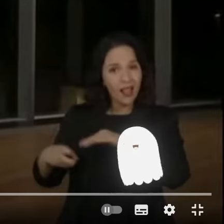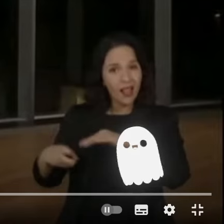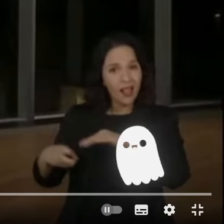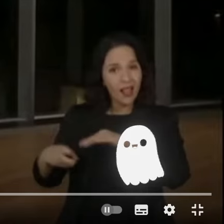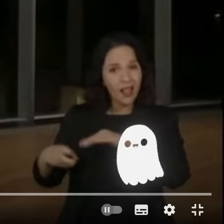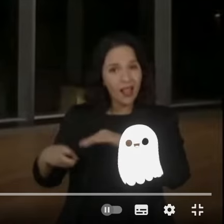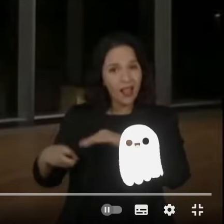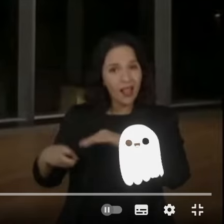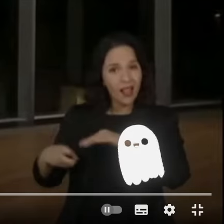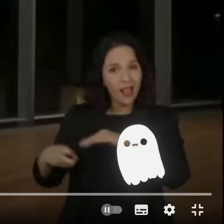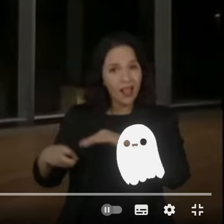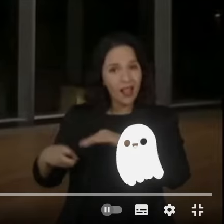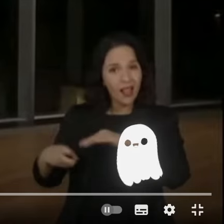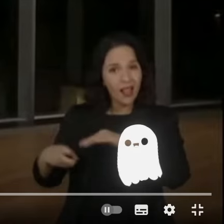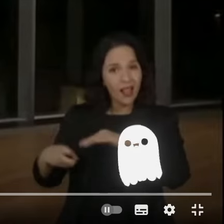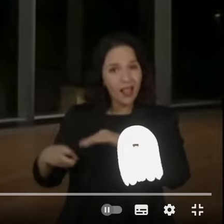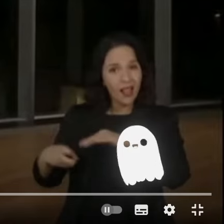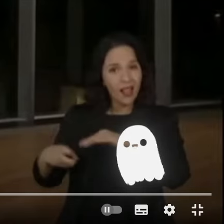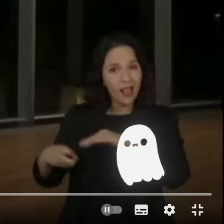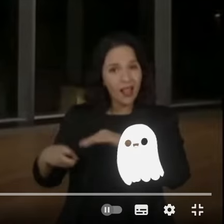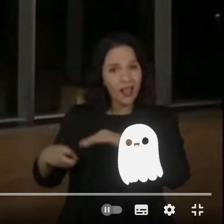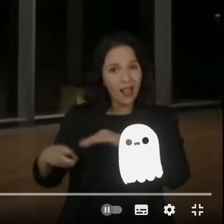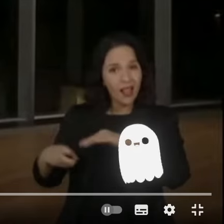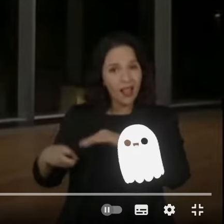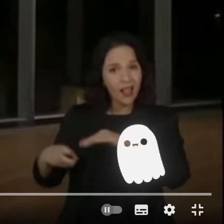assistiu o Chuck, eu não consigo dormir.